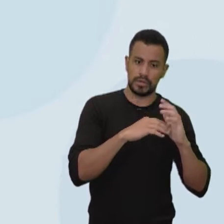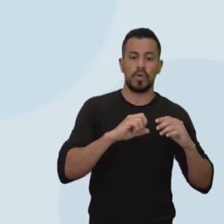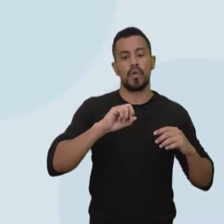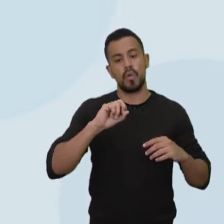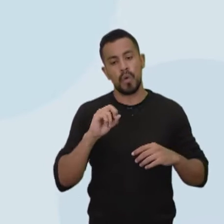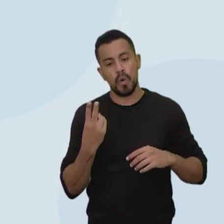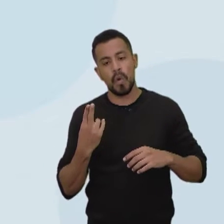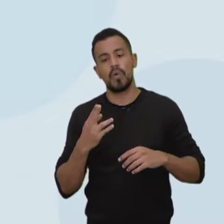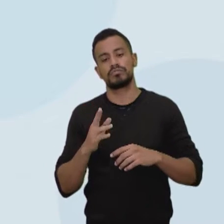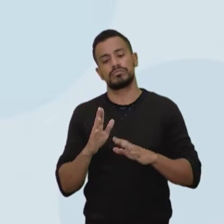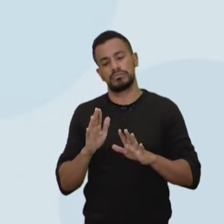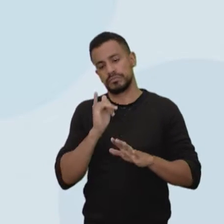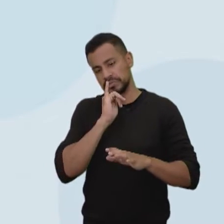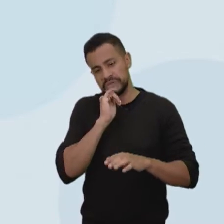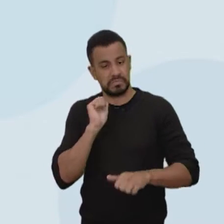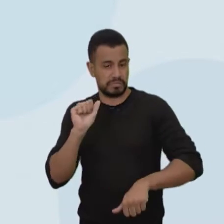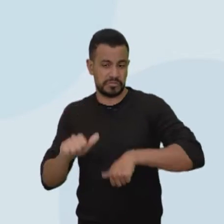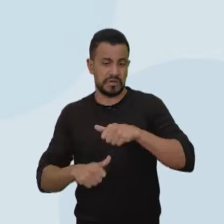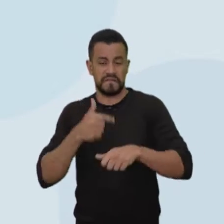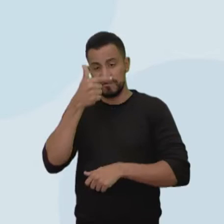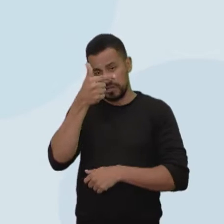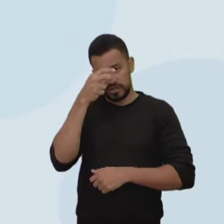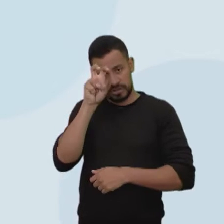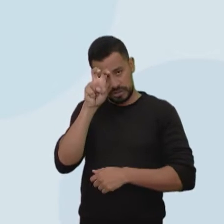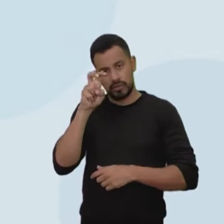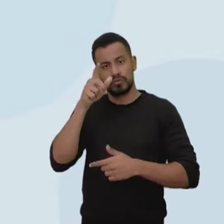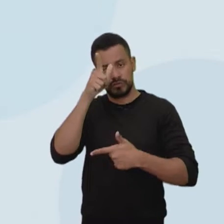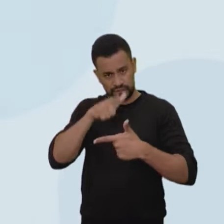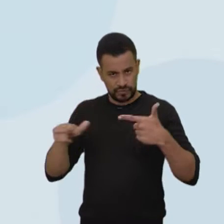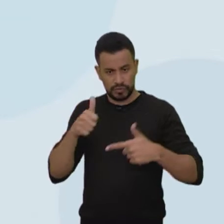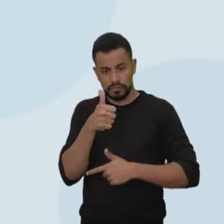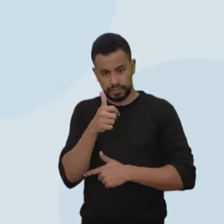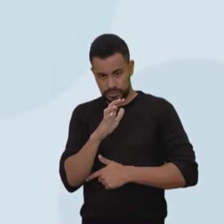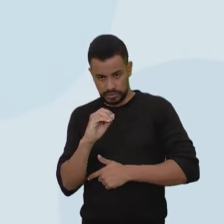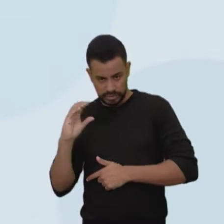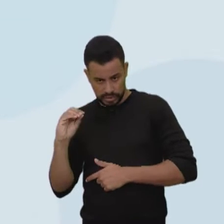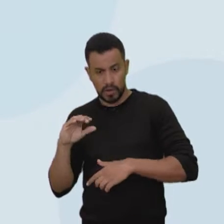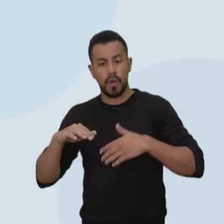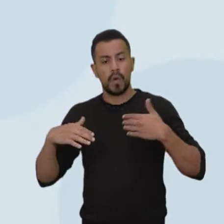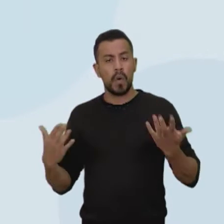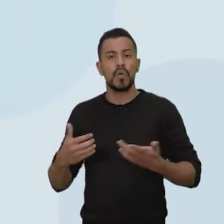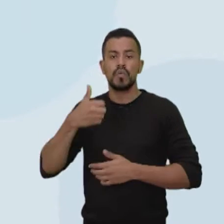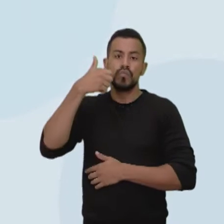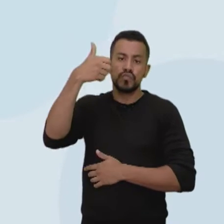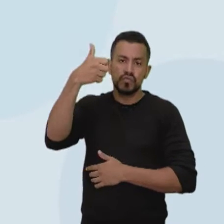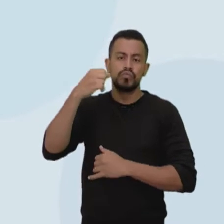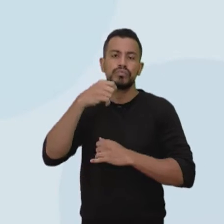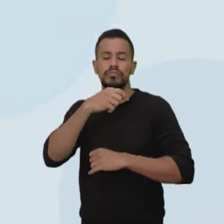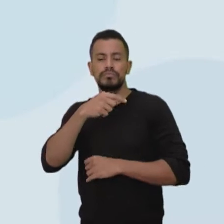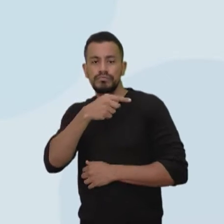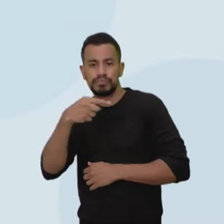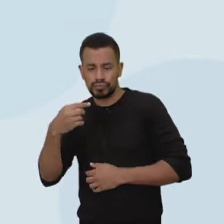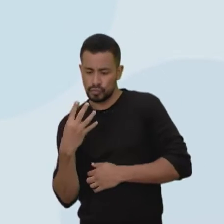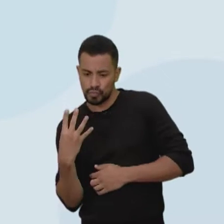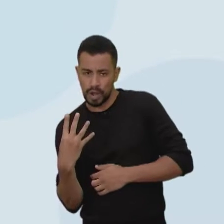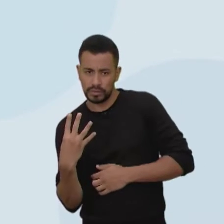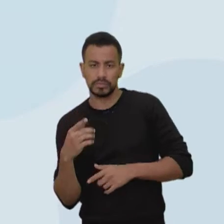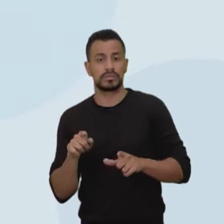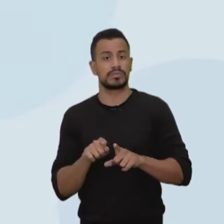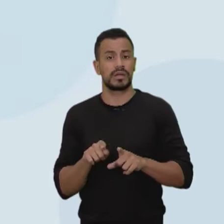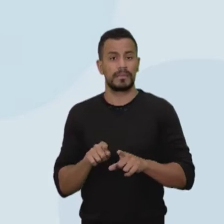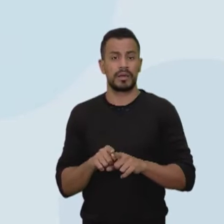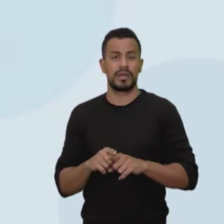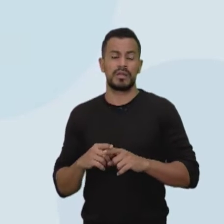quarto, simplificando, tá bom? Que é a nossa fração, que é o decimal exato virando fração. E as dízimas, por exemplo,